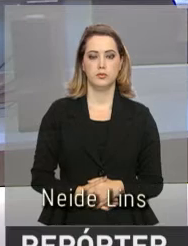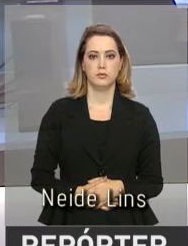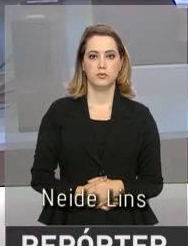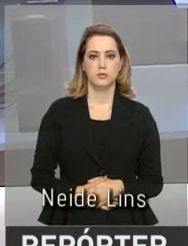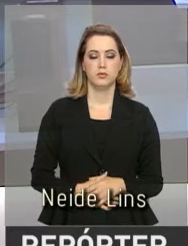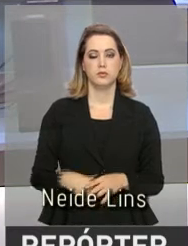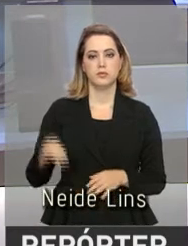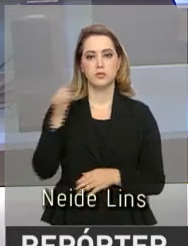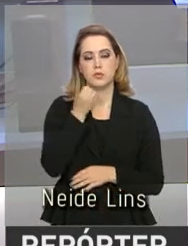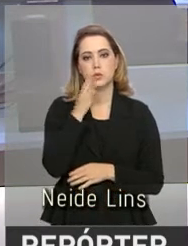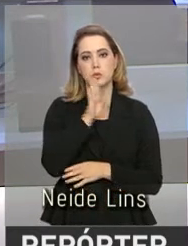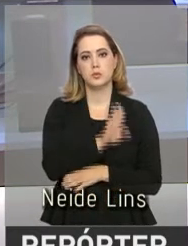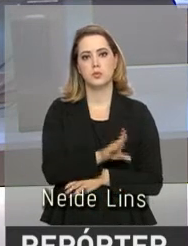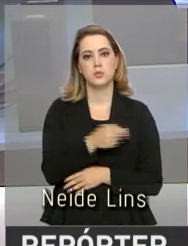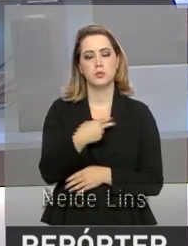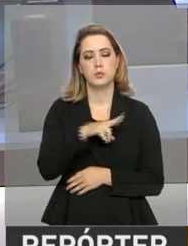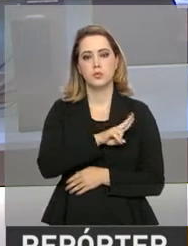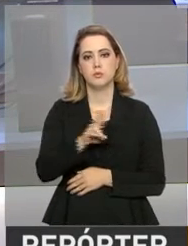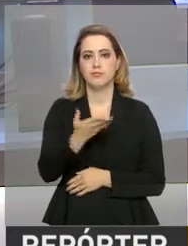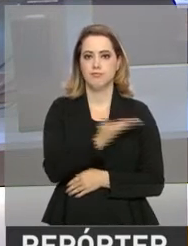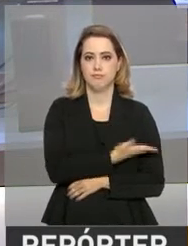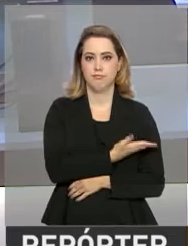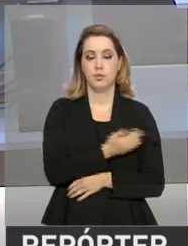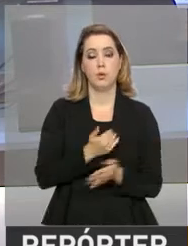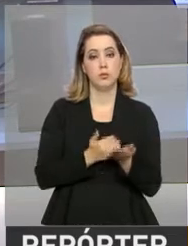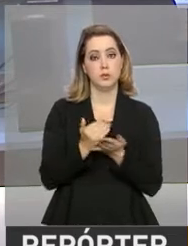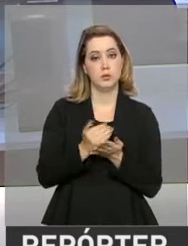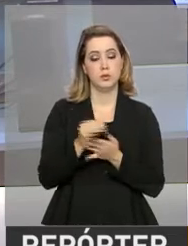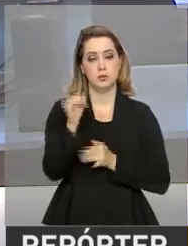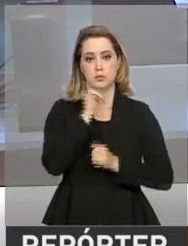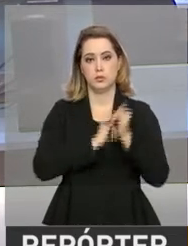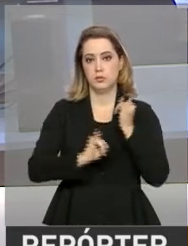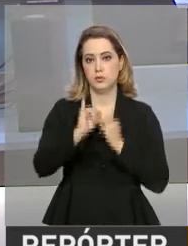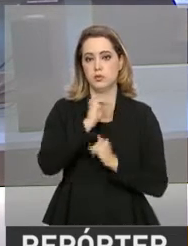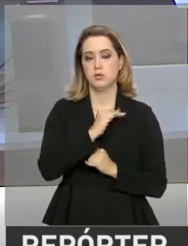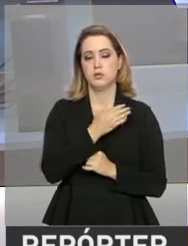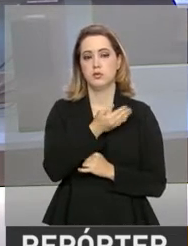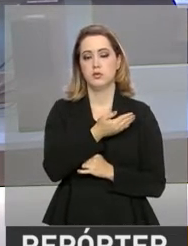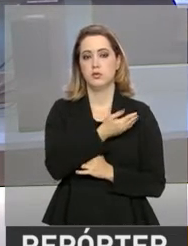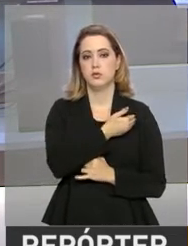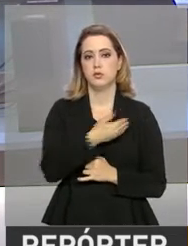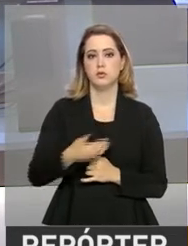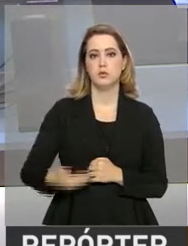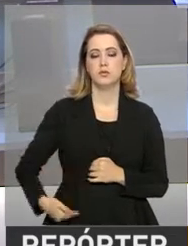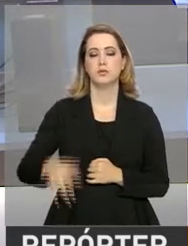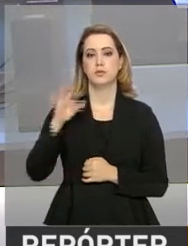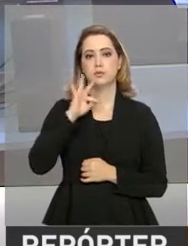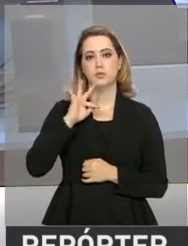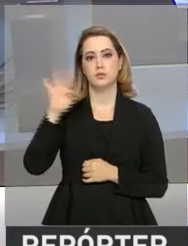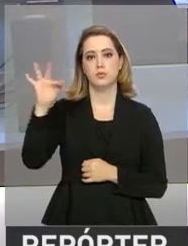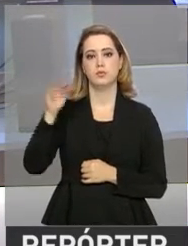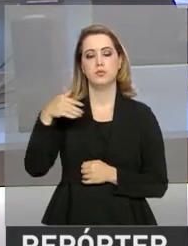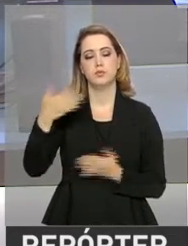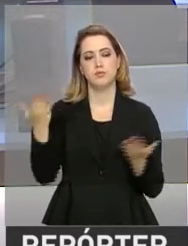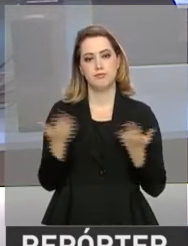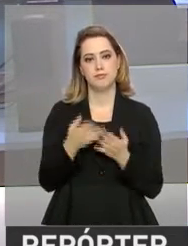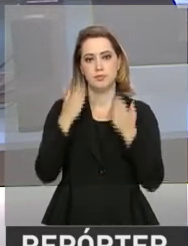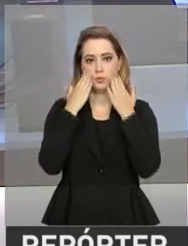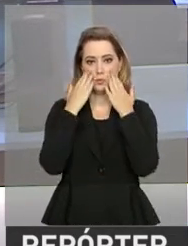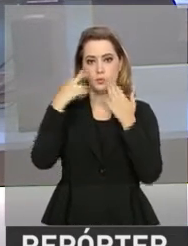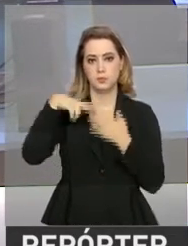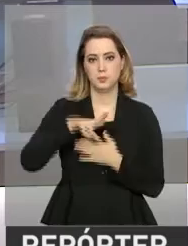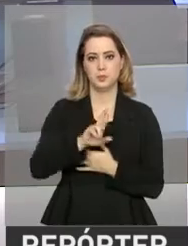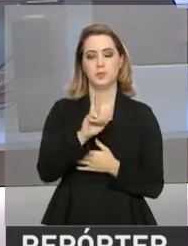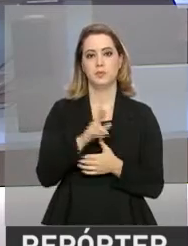olá boa tarde eu sou josé luiz filho ea partir de agora trago pra você as notícias do governo federal aqui no repórter